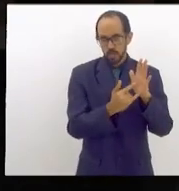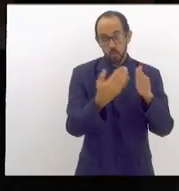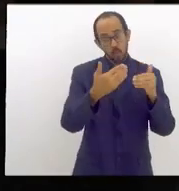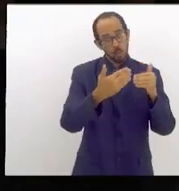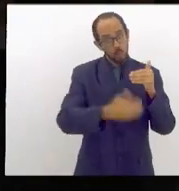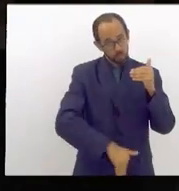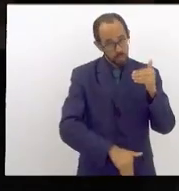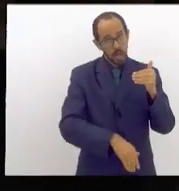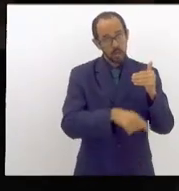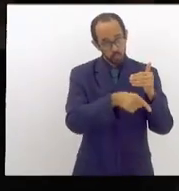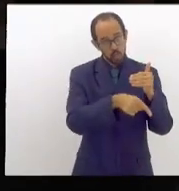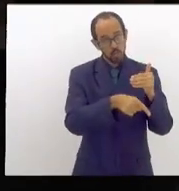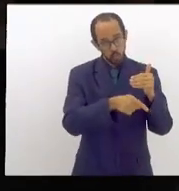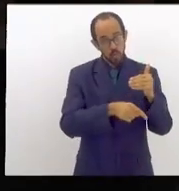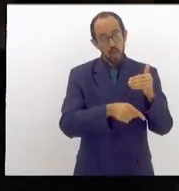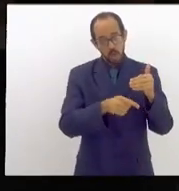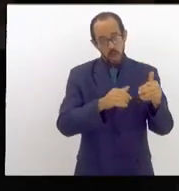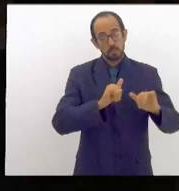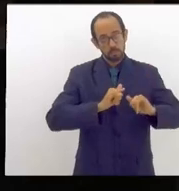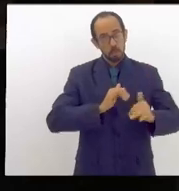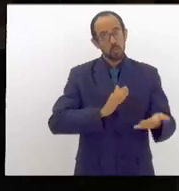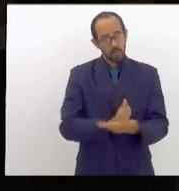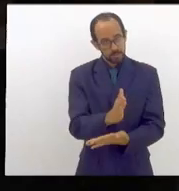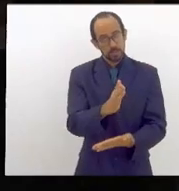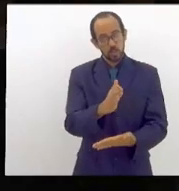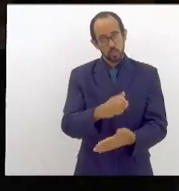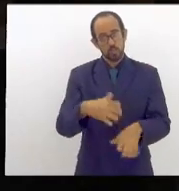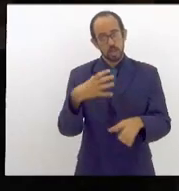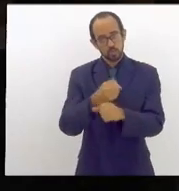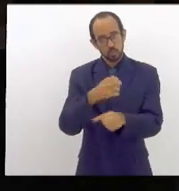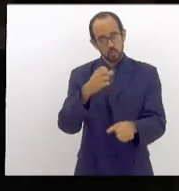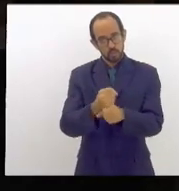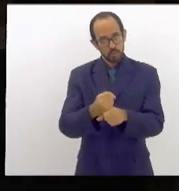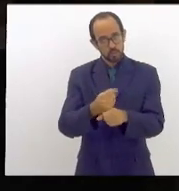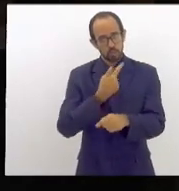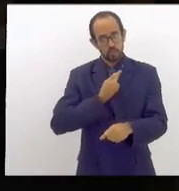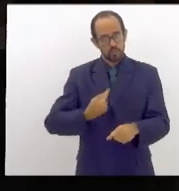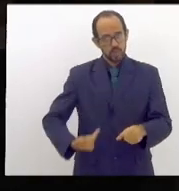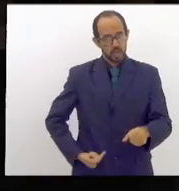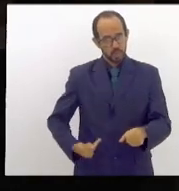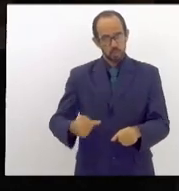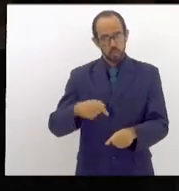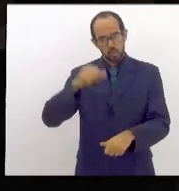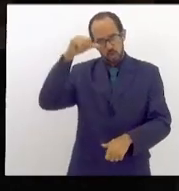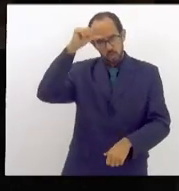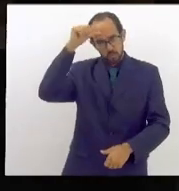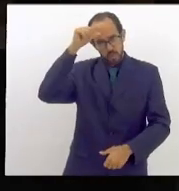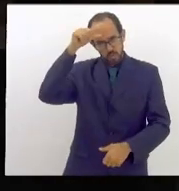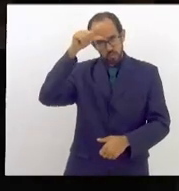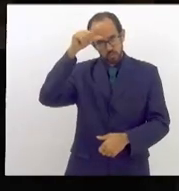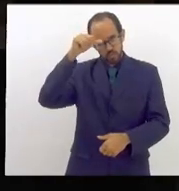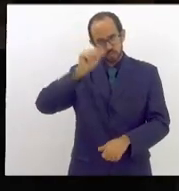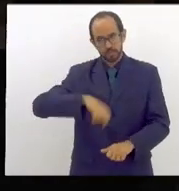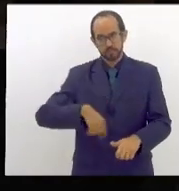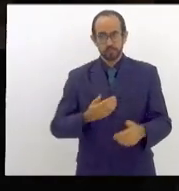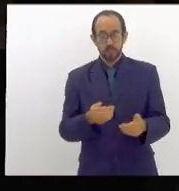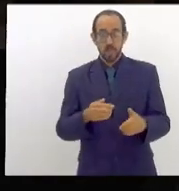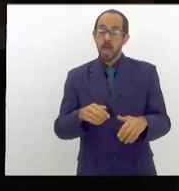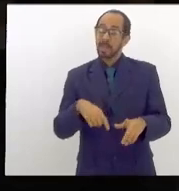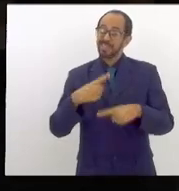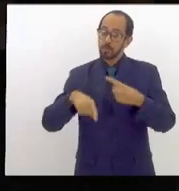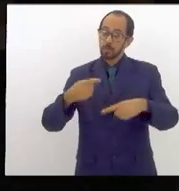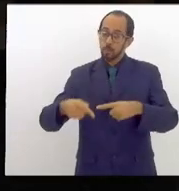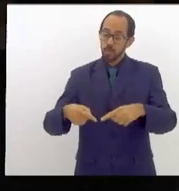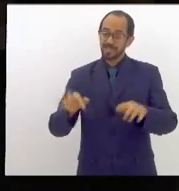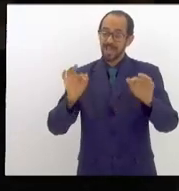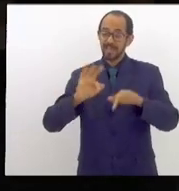contrário a aprovação das contas do governador Cláudio Castro em que peso parecer favorável à